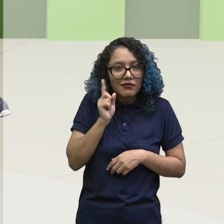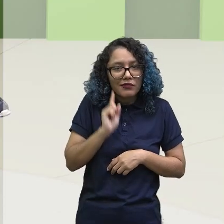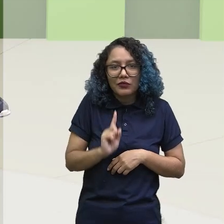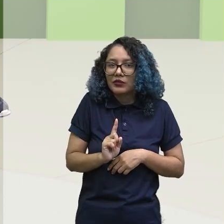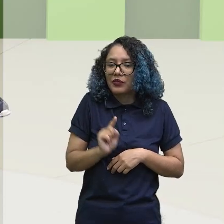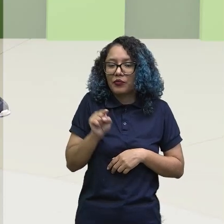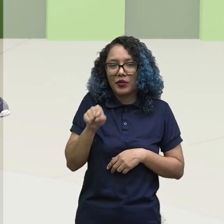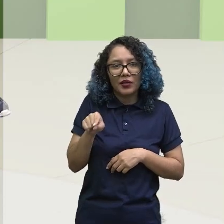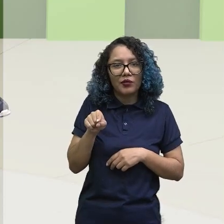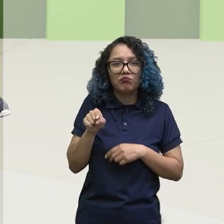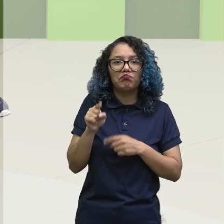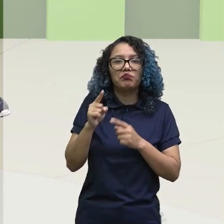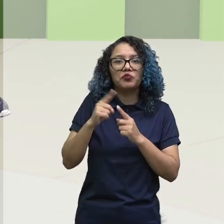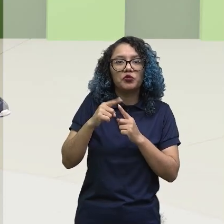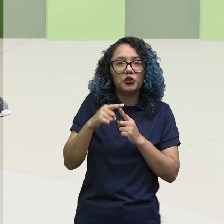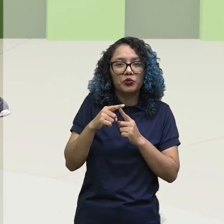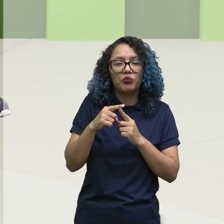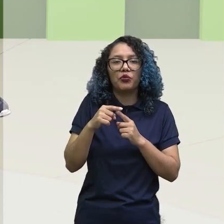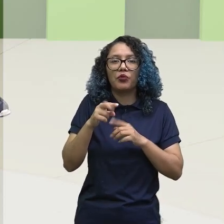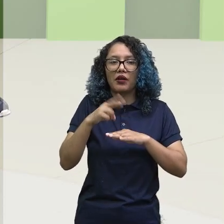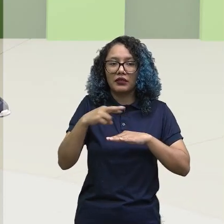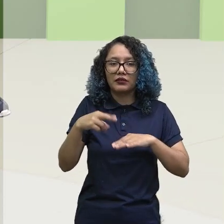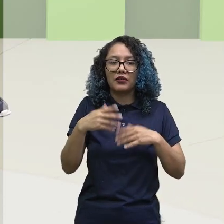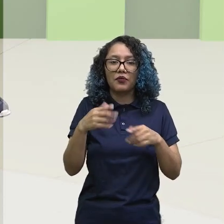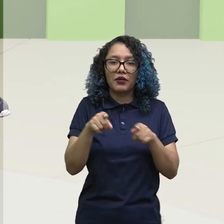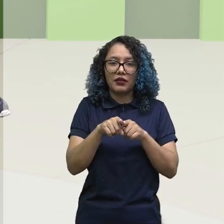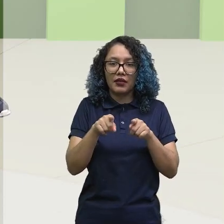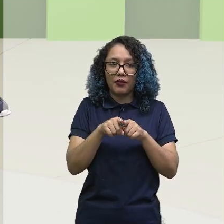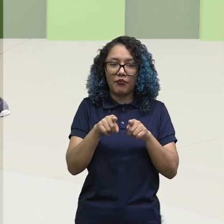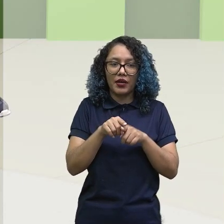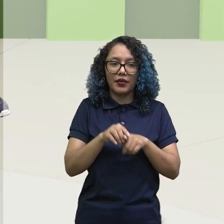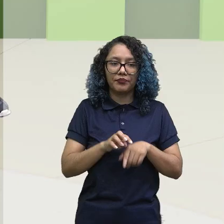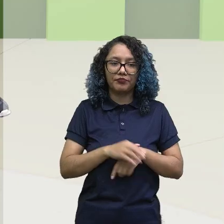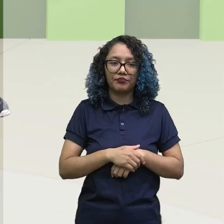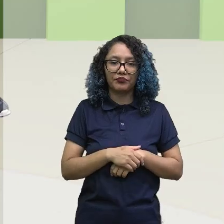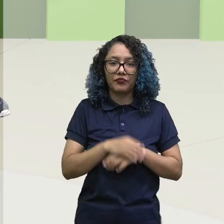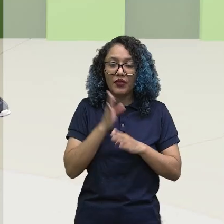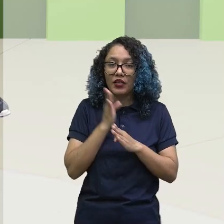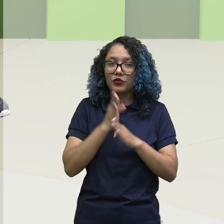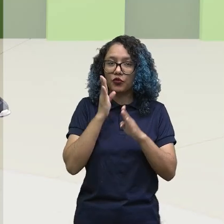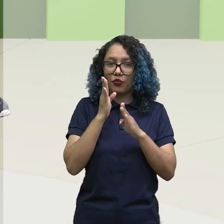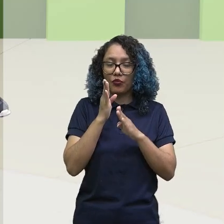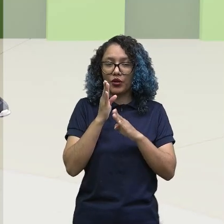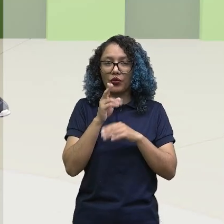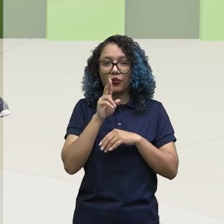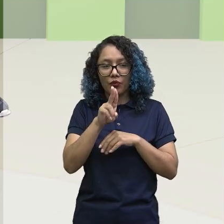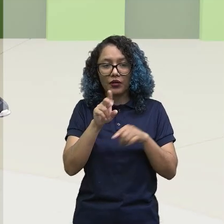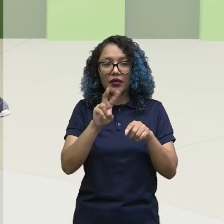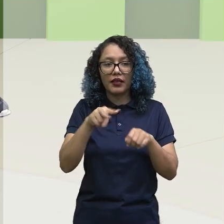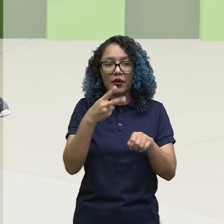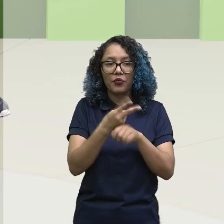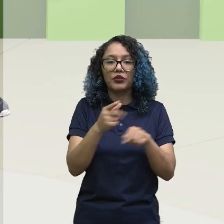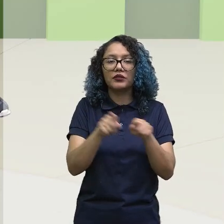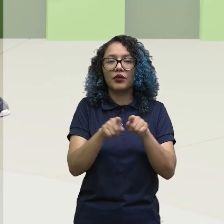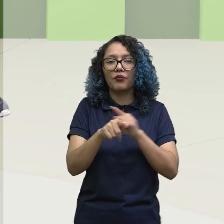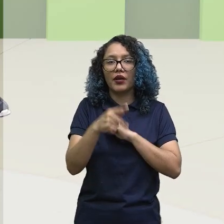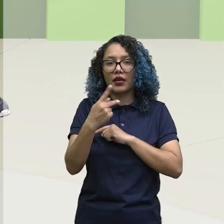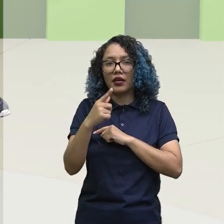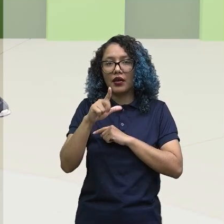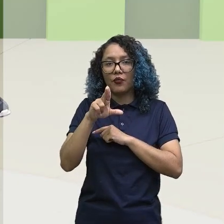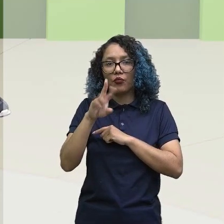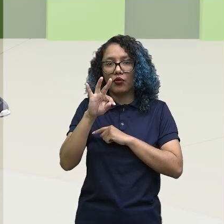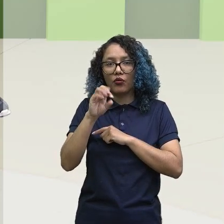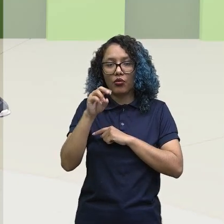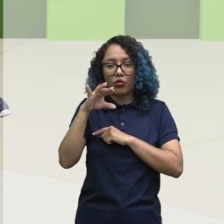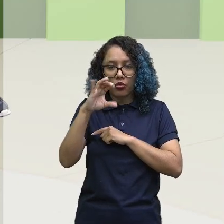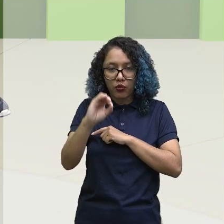Marie Curie descobriu o urânio, e depois surgiu ali o plutônio. Ninguém sabia